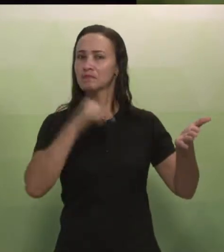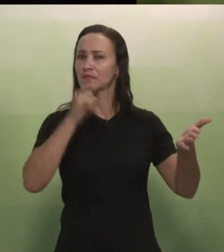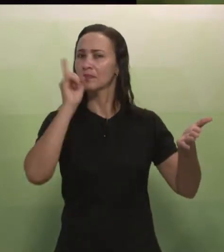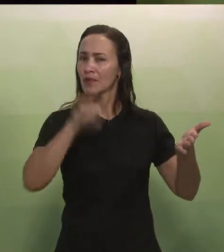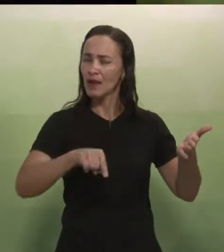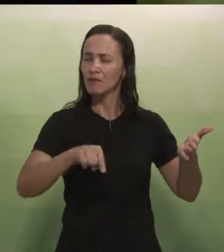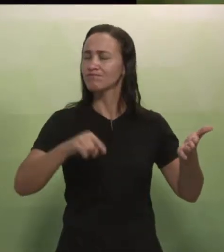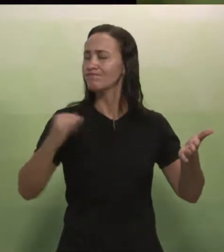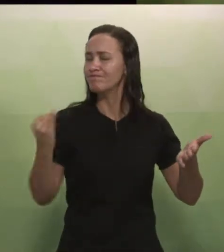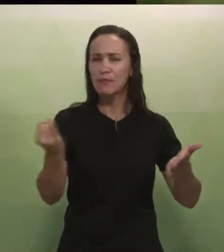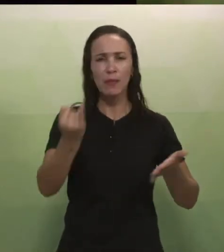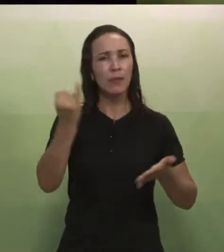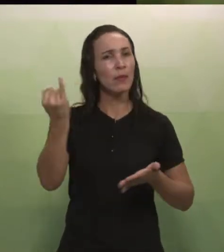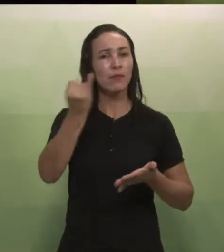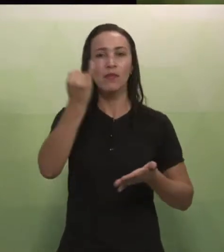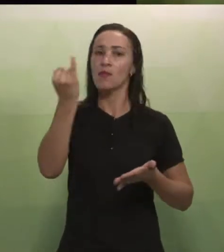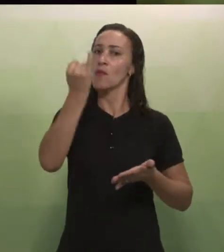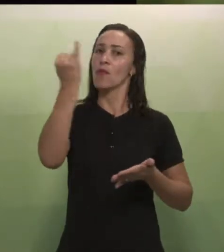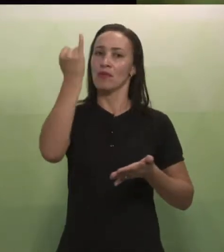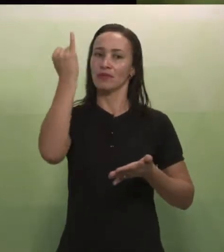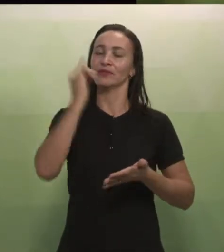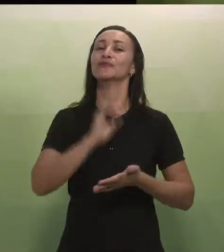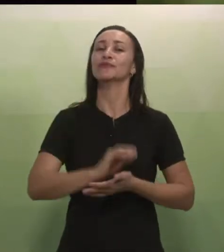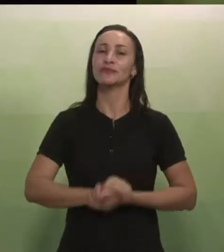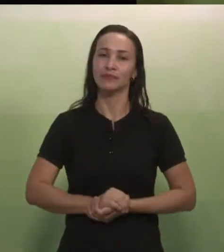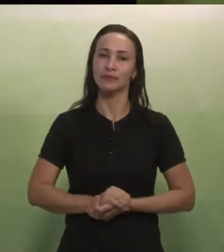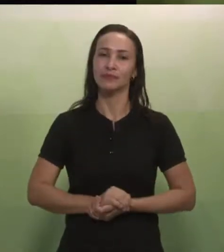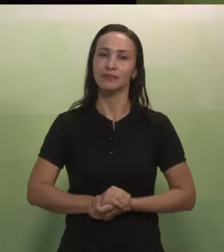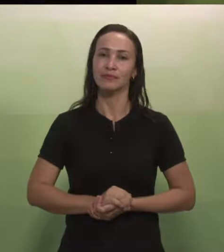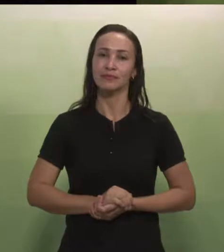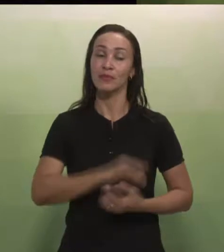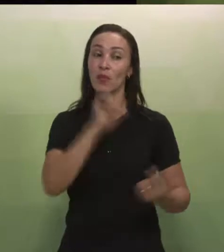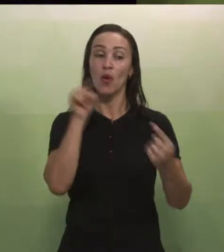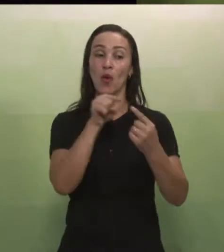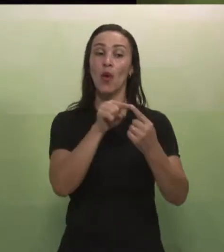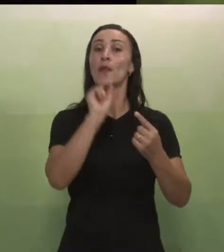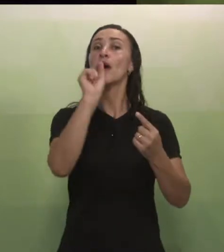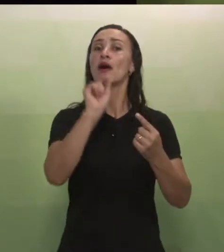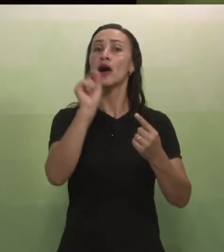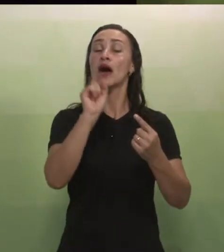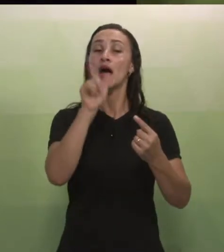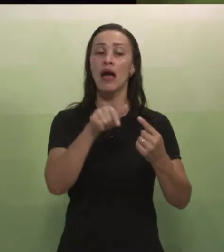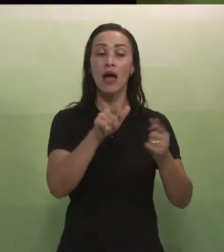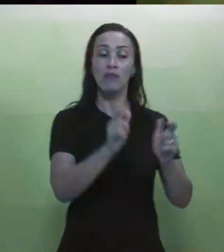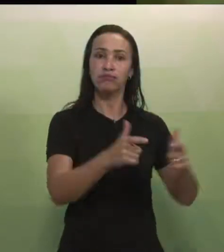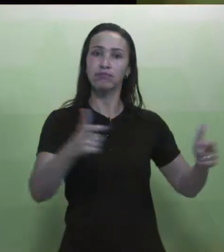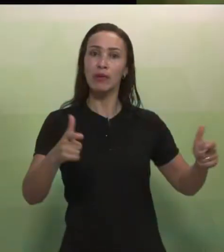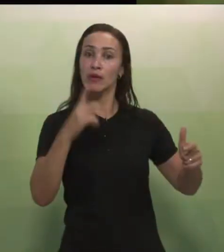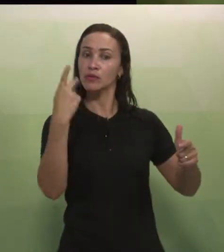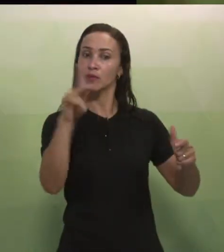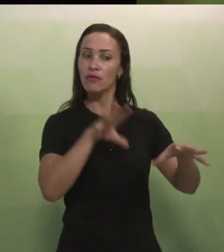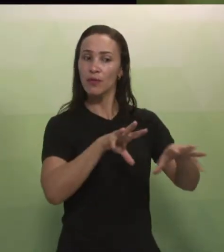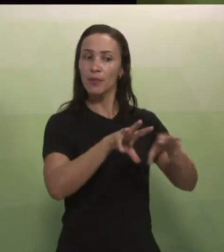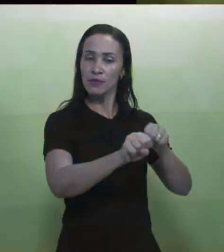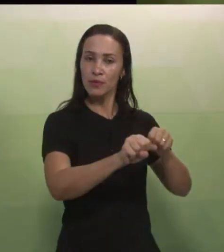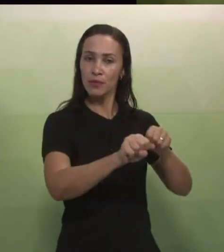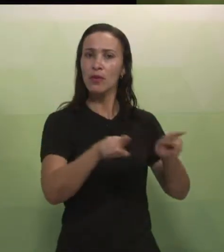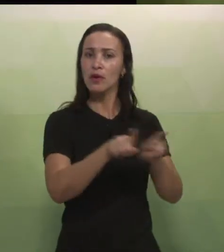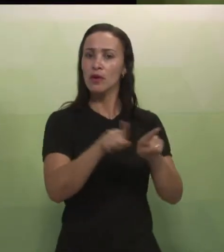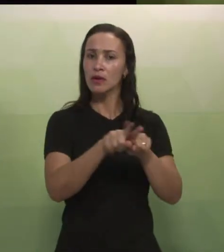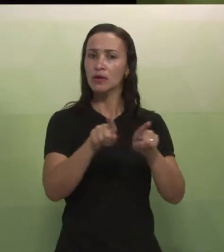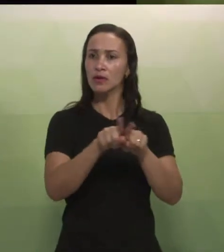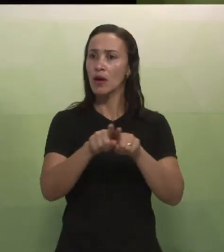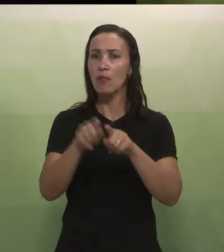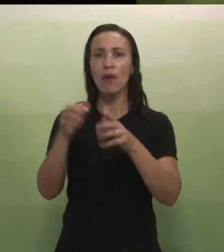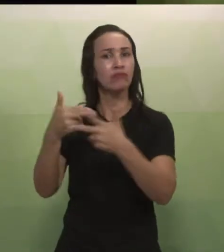são de suma importância, pois servem para ampliar sua formação ou a